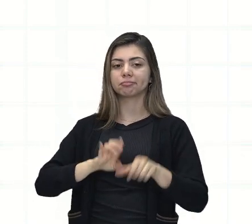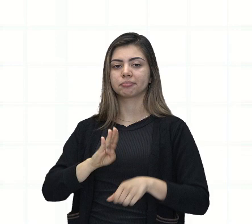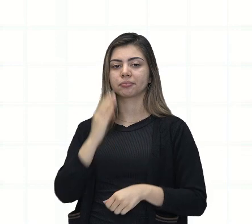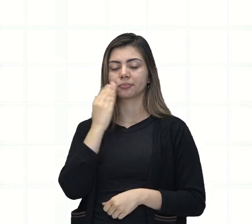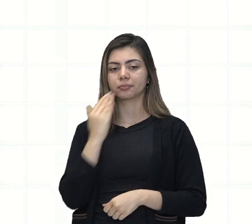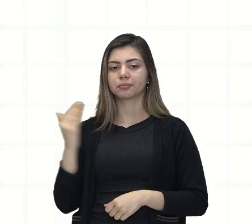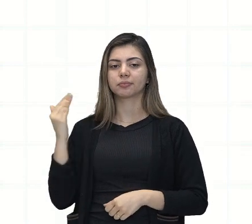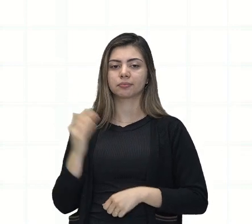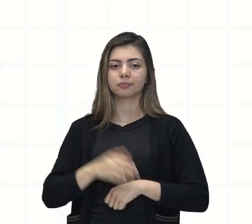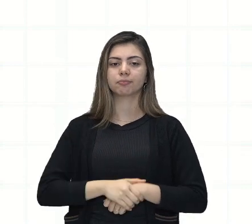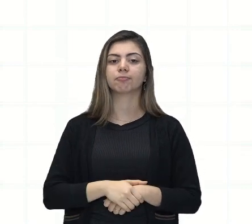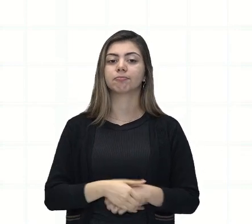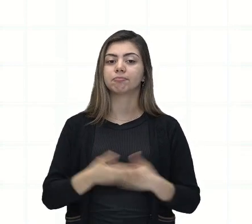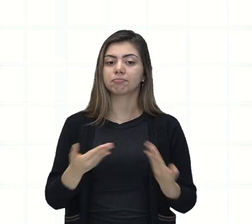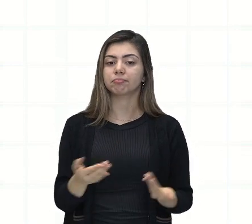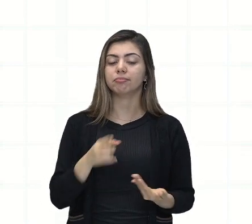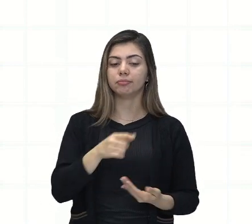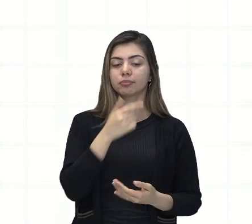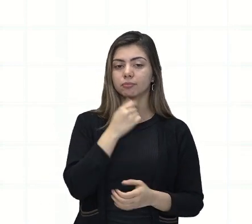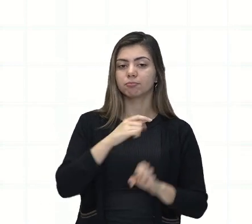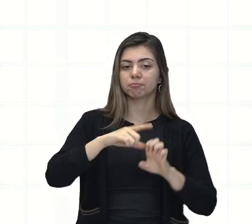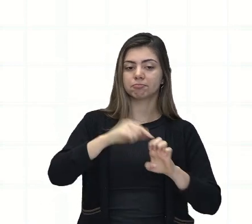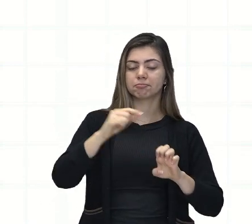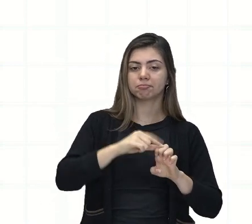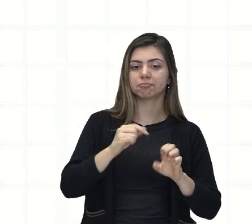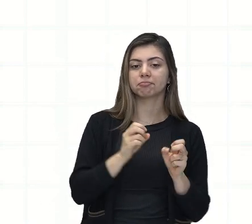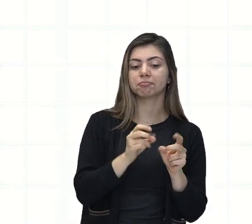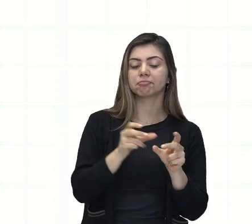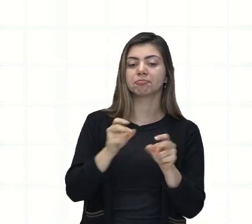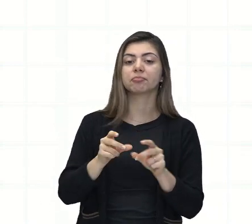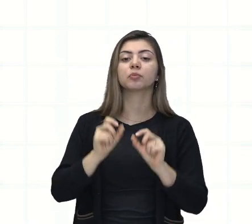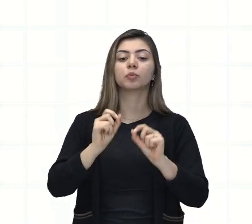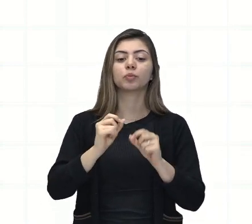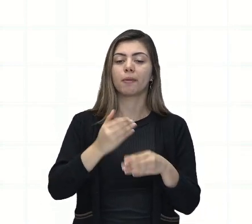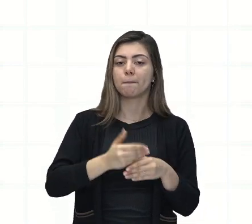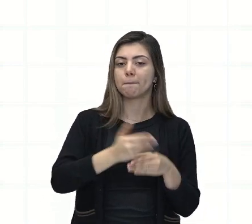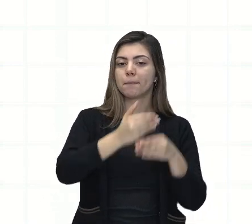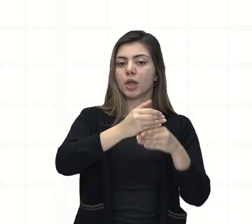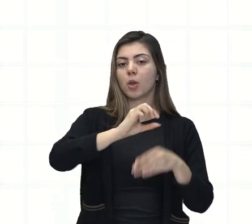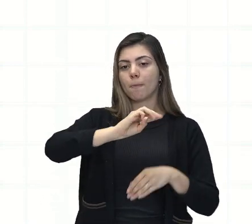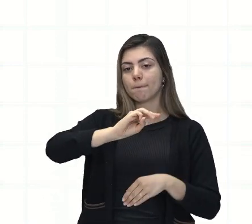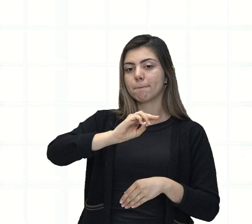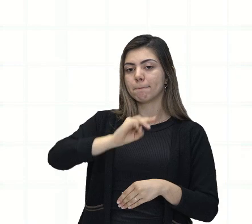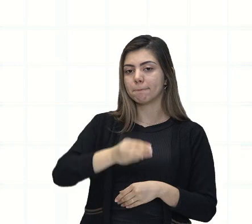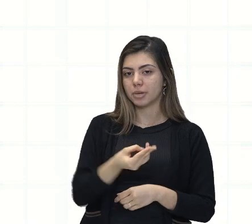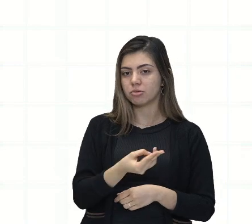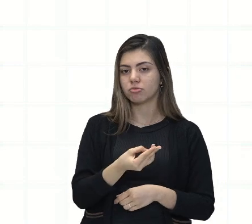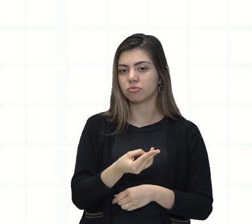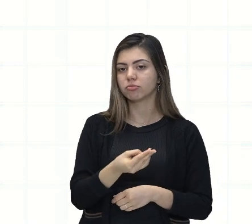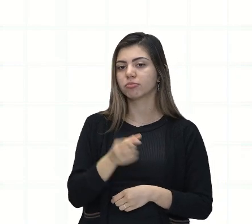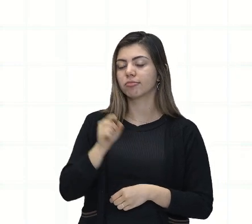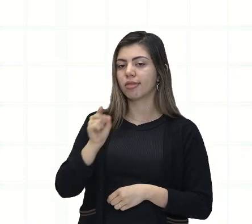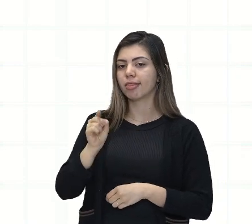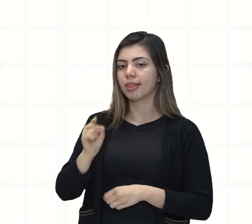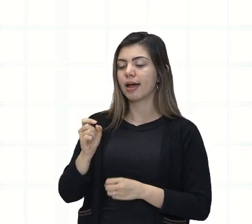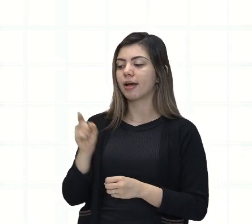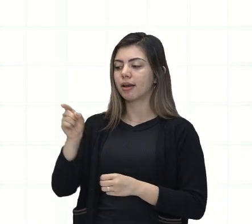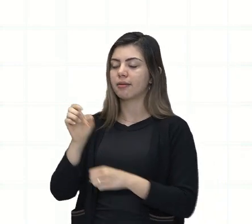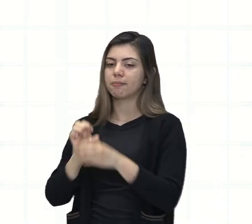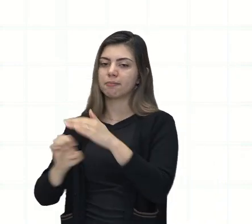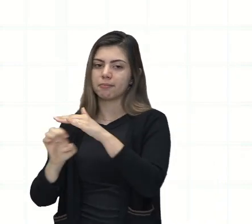B, o empresário vendeu 1 milheiro de tijolos para a